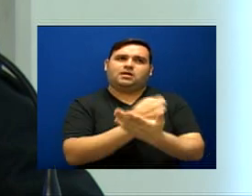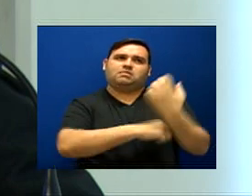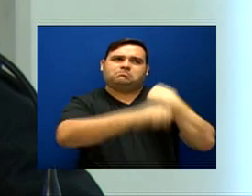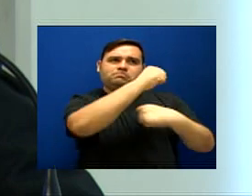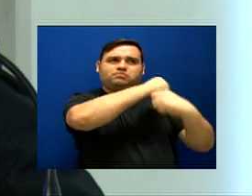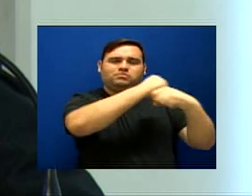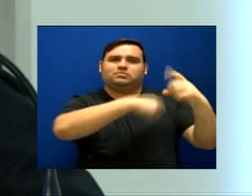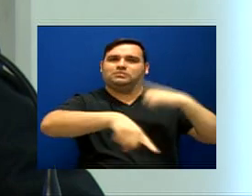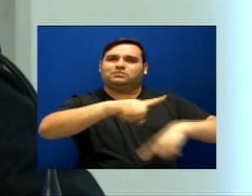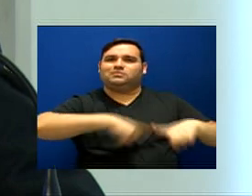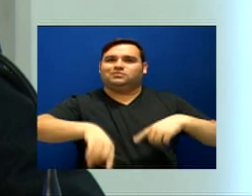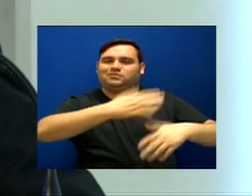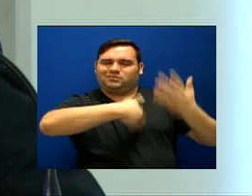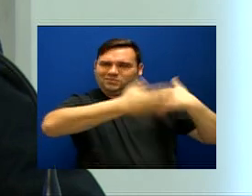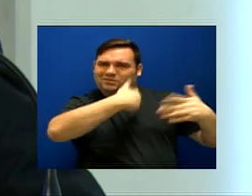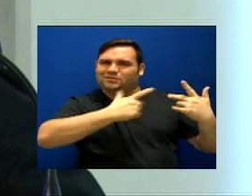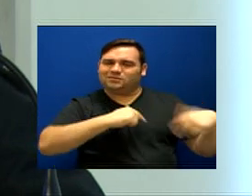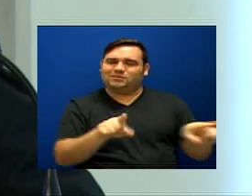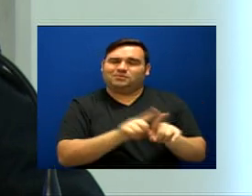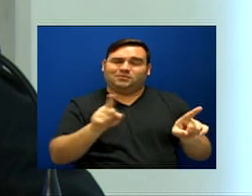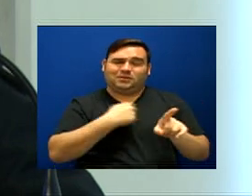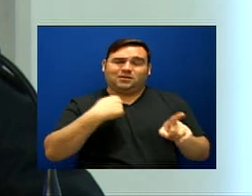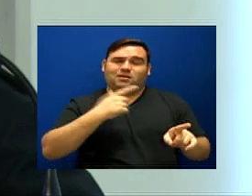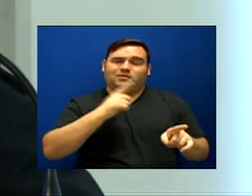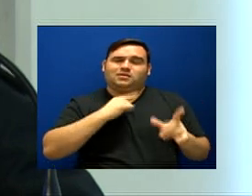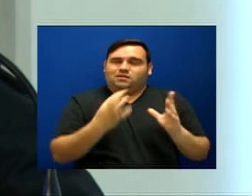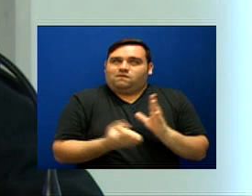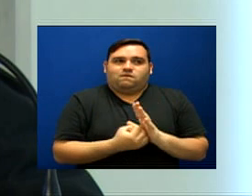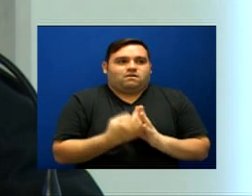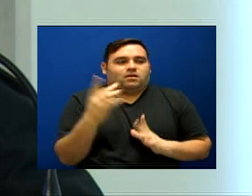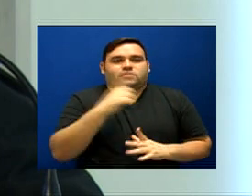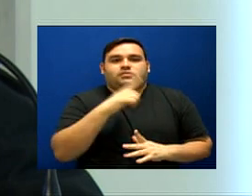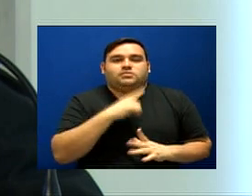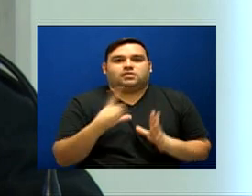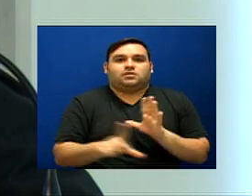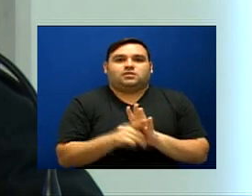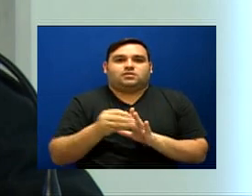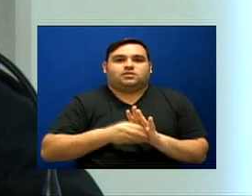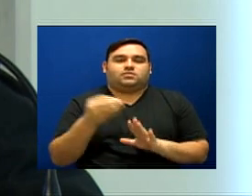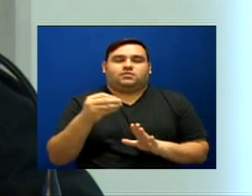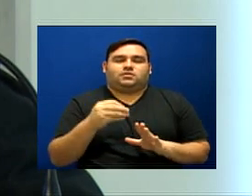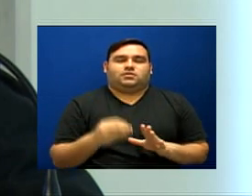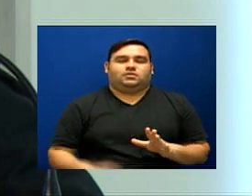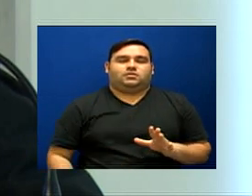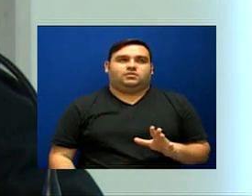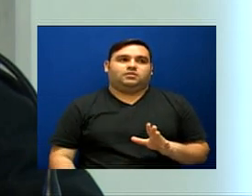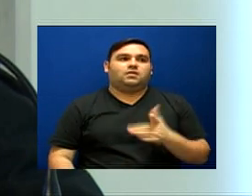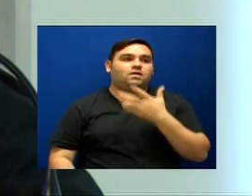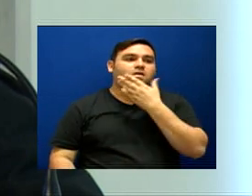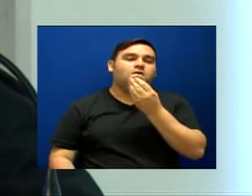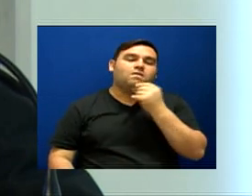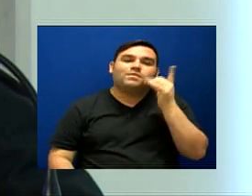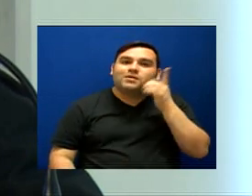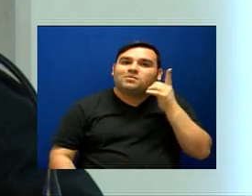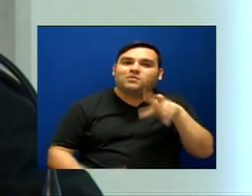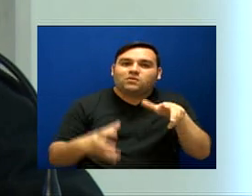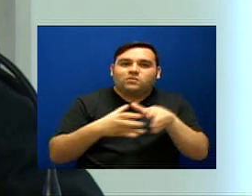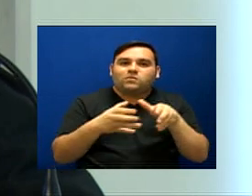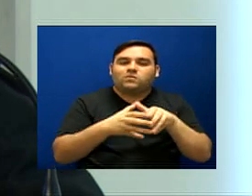anos, de alguns mandatos, da qual eu pleiteei várias vezes emendas aos senhores